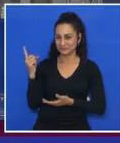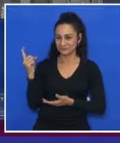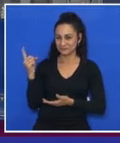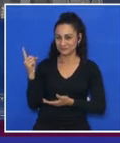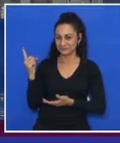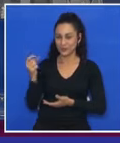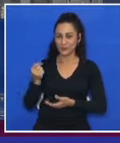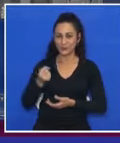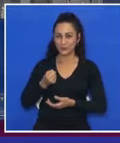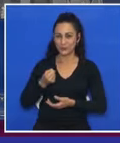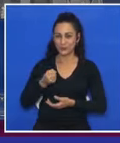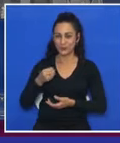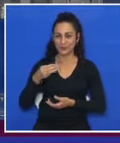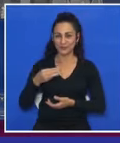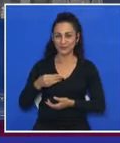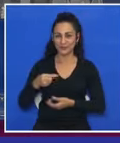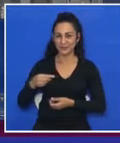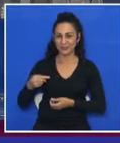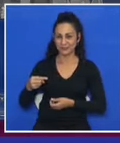31.